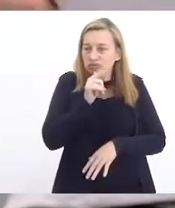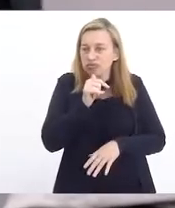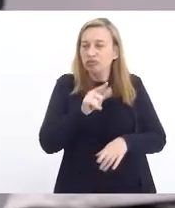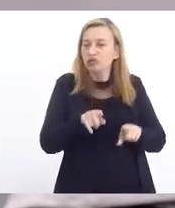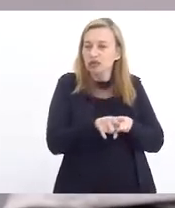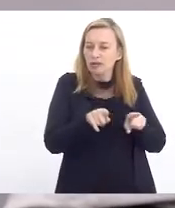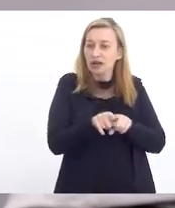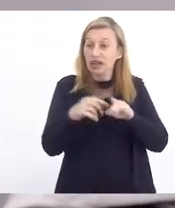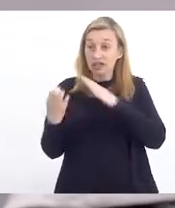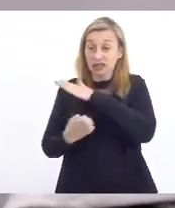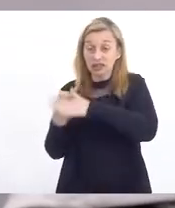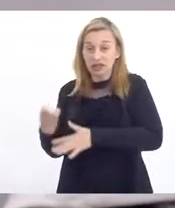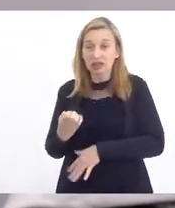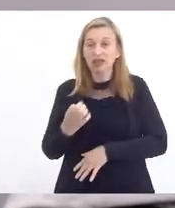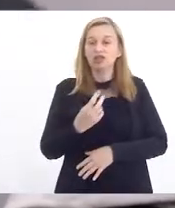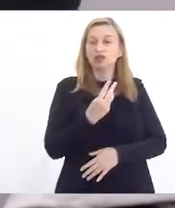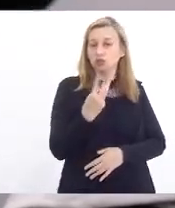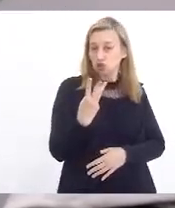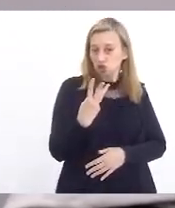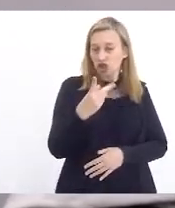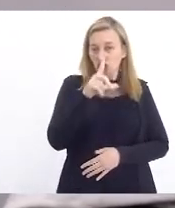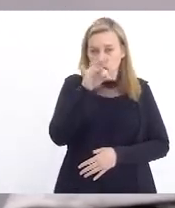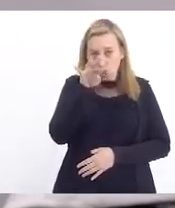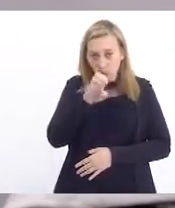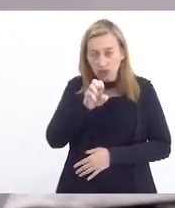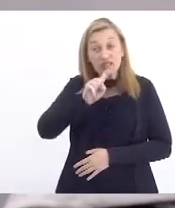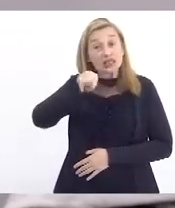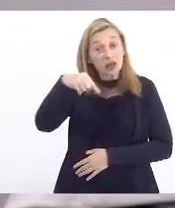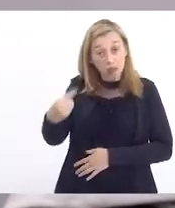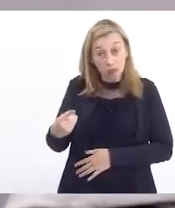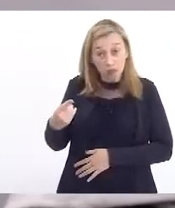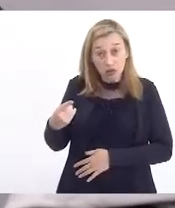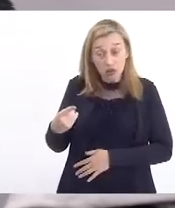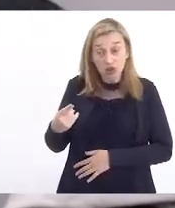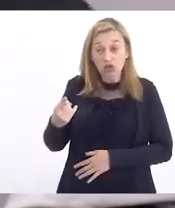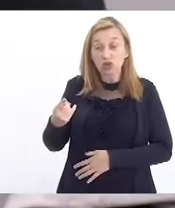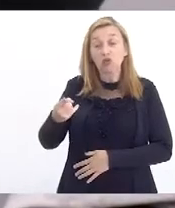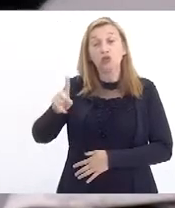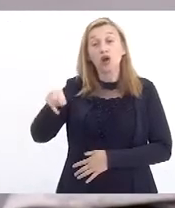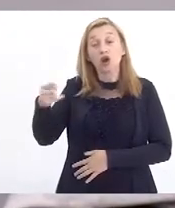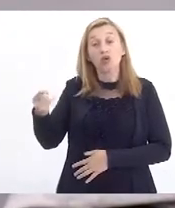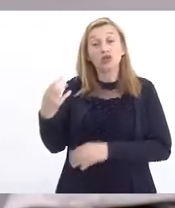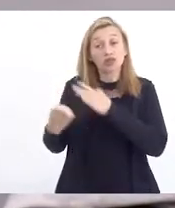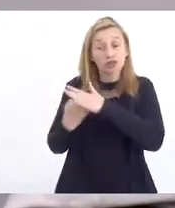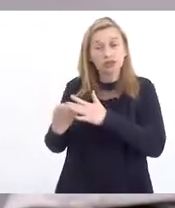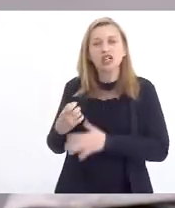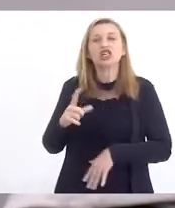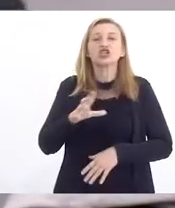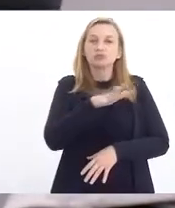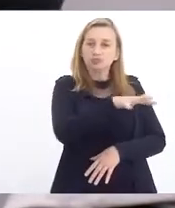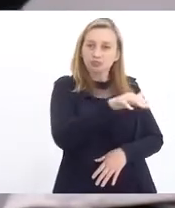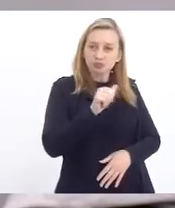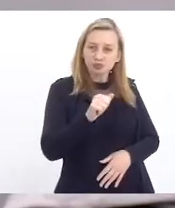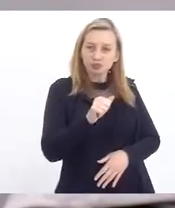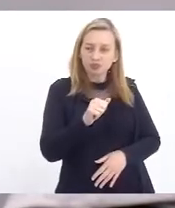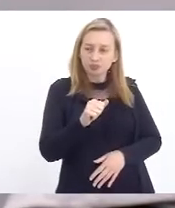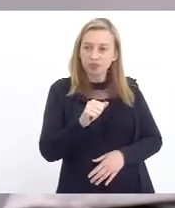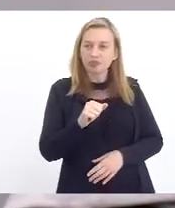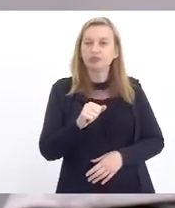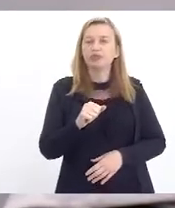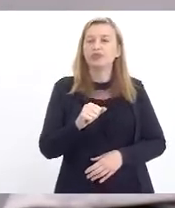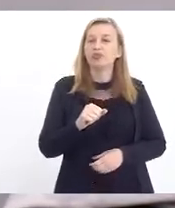concessionárias só por enquanto dos 3 lotes, depois faz com a outra. Chama-se a concessionária do